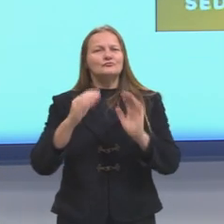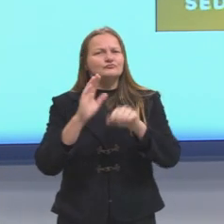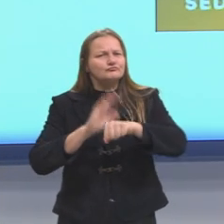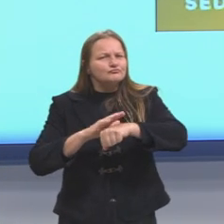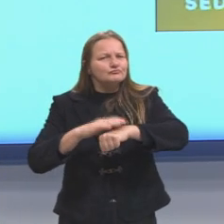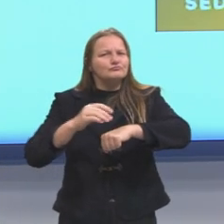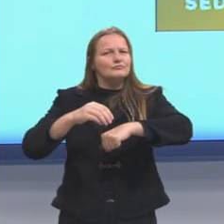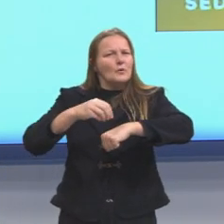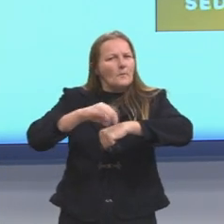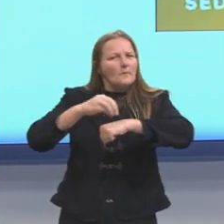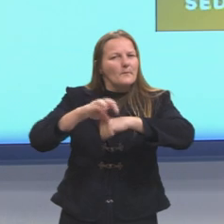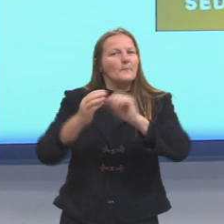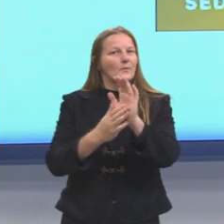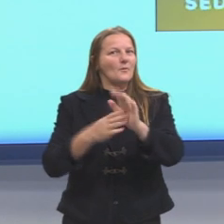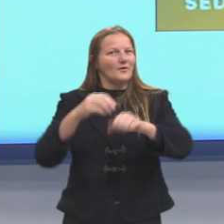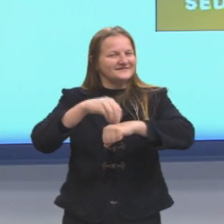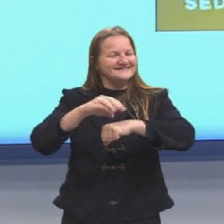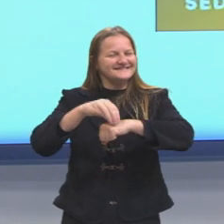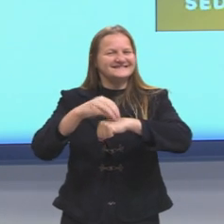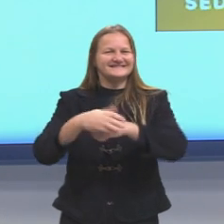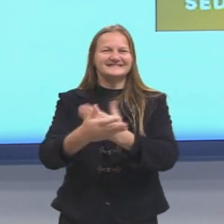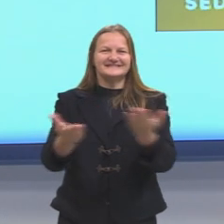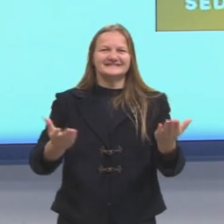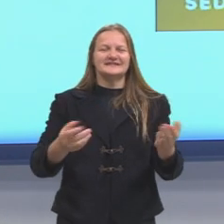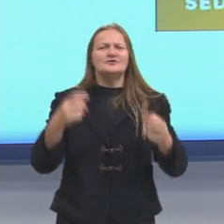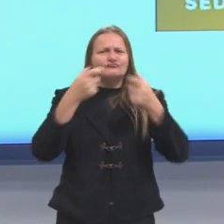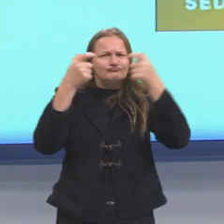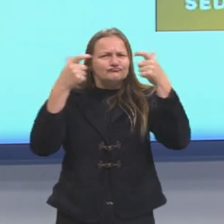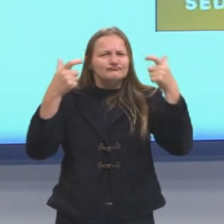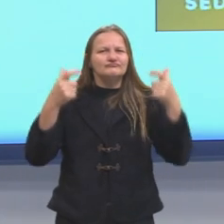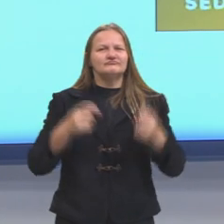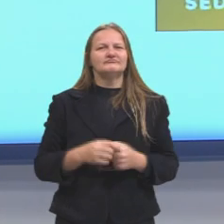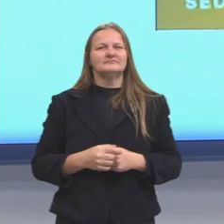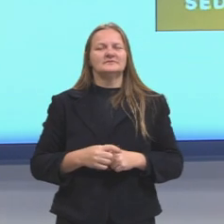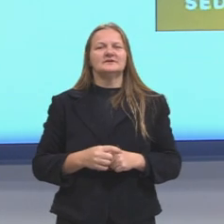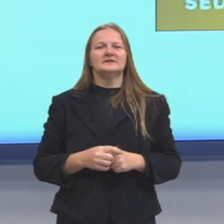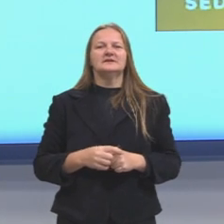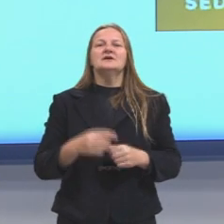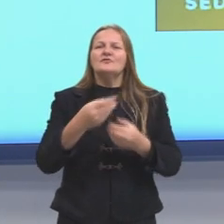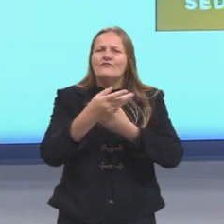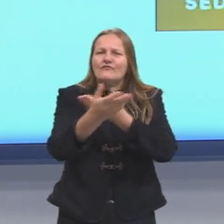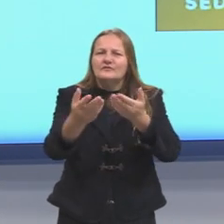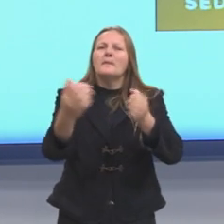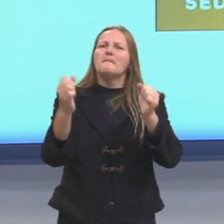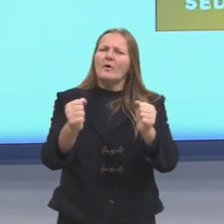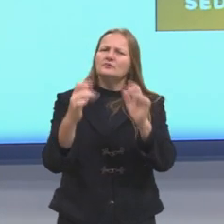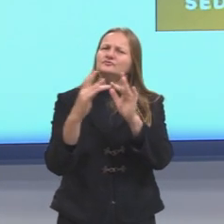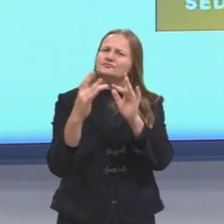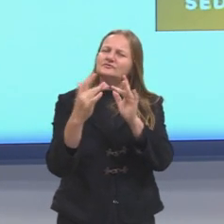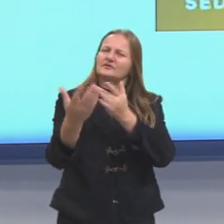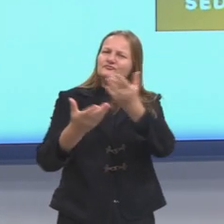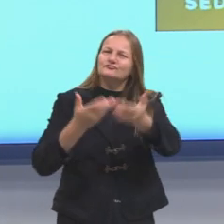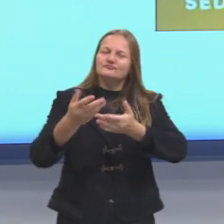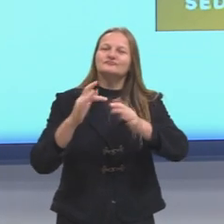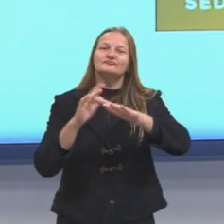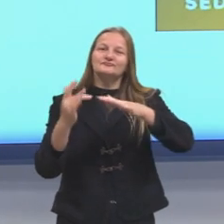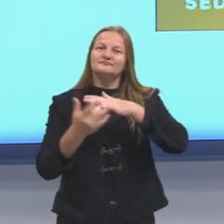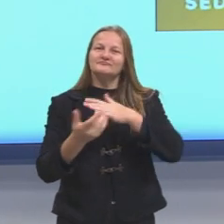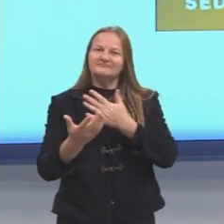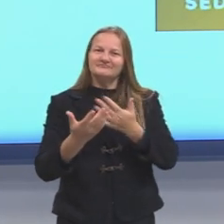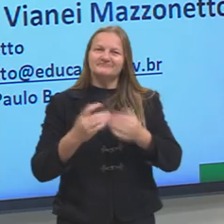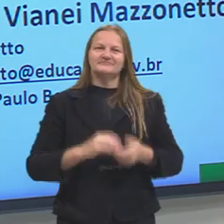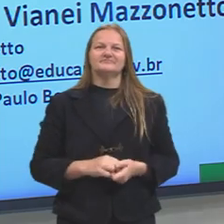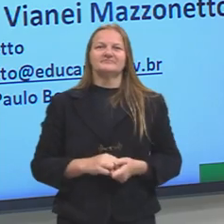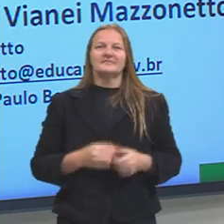sugestões se precisar para folgar mais algum conhecimento enfim fique à vontade para conversar com a gente aqui nas redes sociais